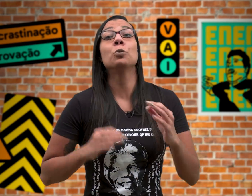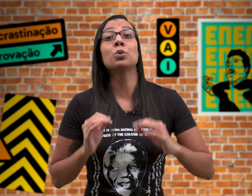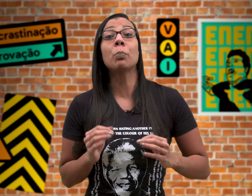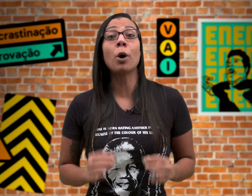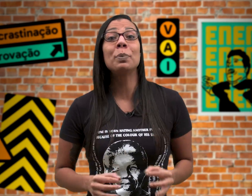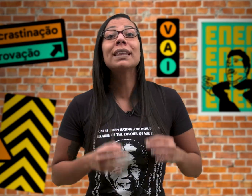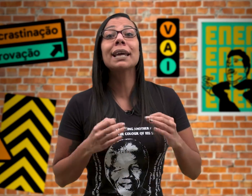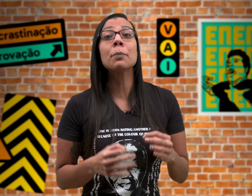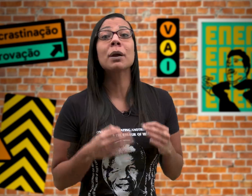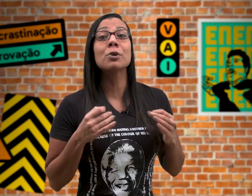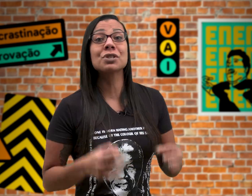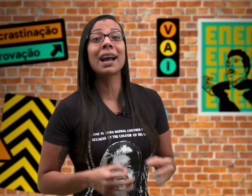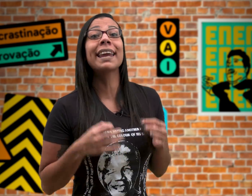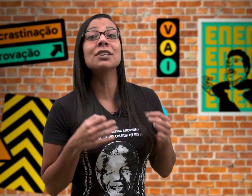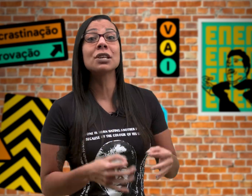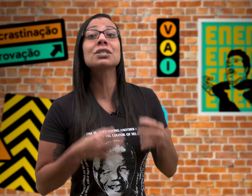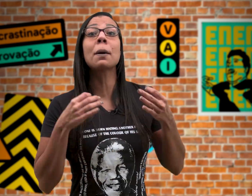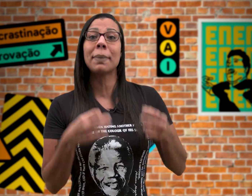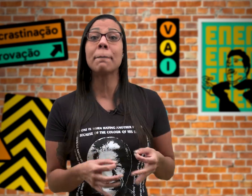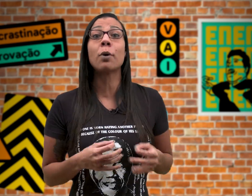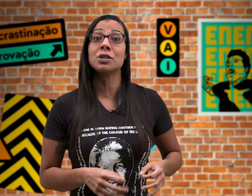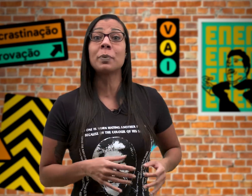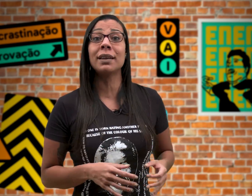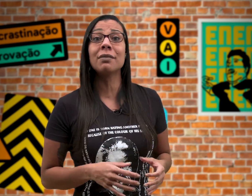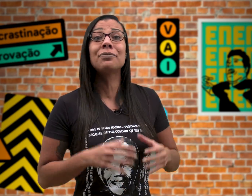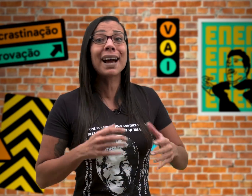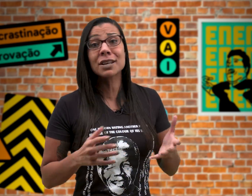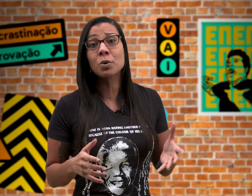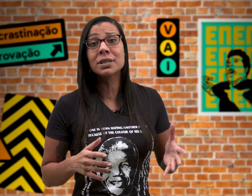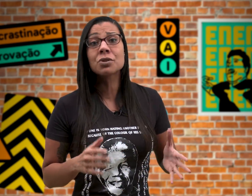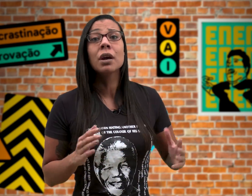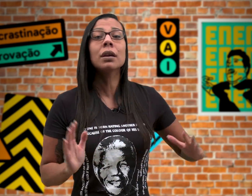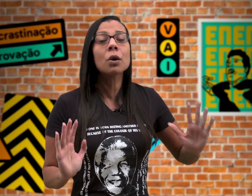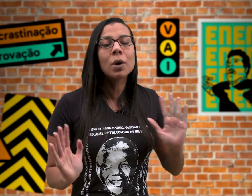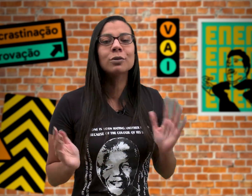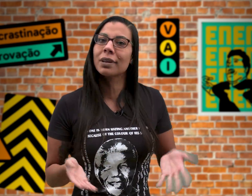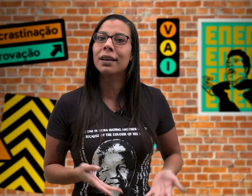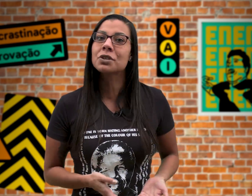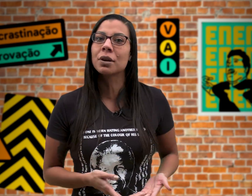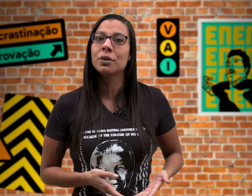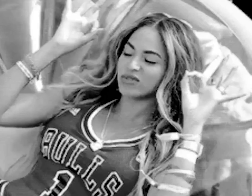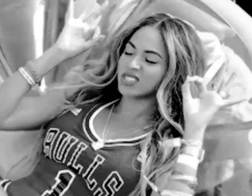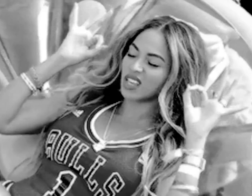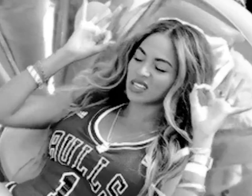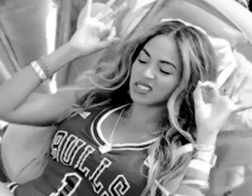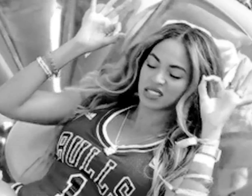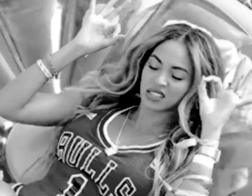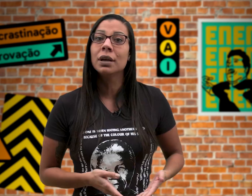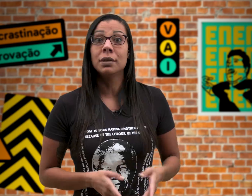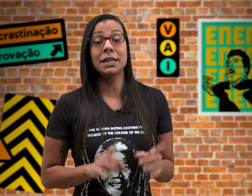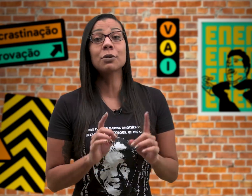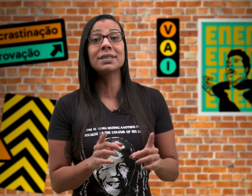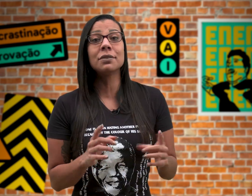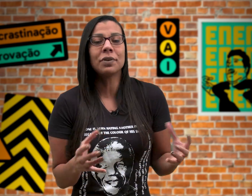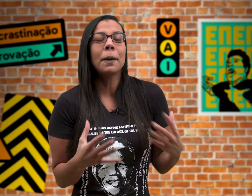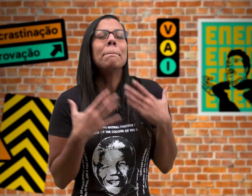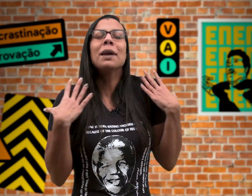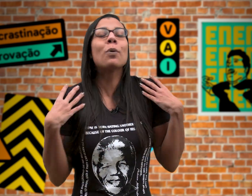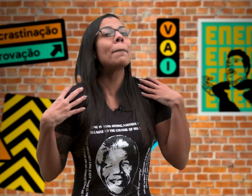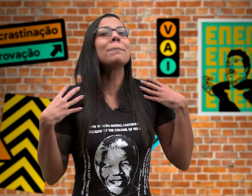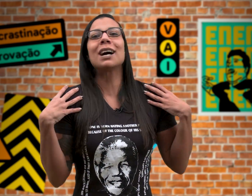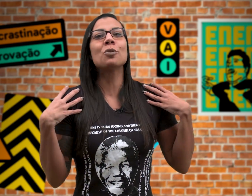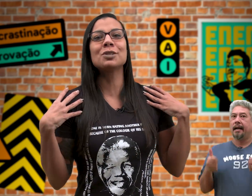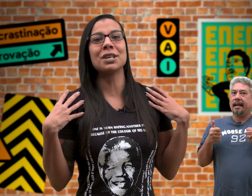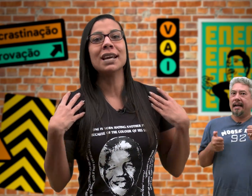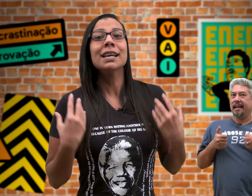A cultura pop tá aí pra mostrar que a gente também pode aprender várias coisas enquanto tá relaxando. Inclusive,